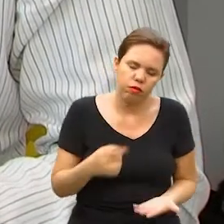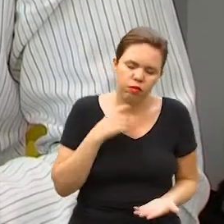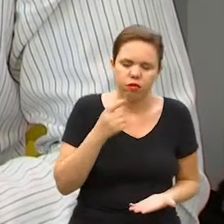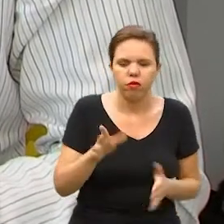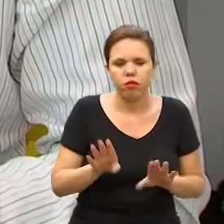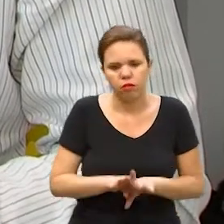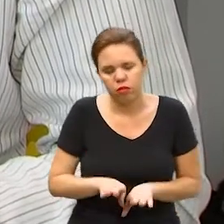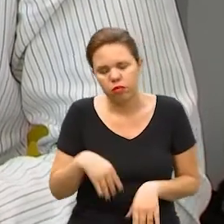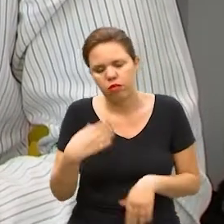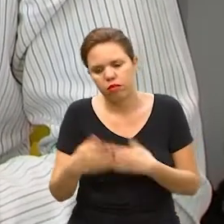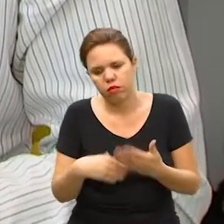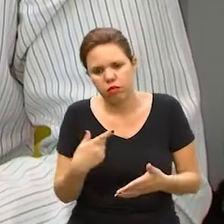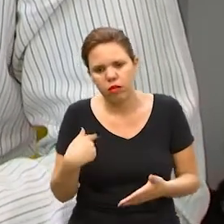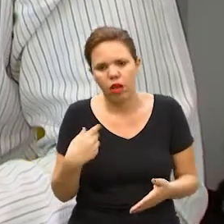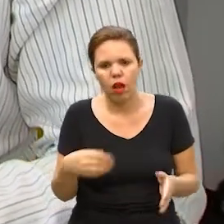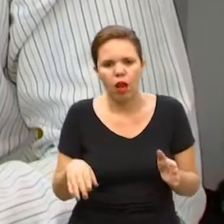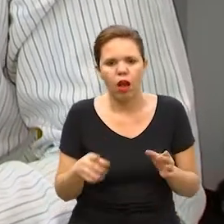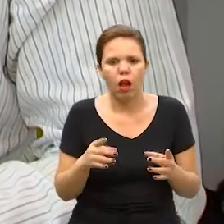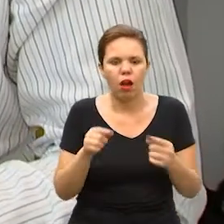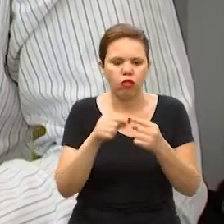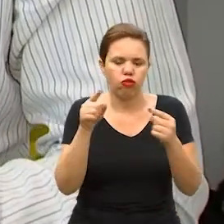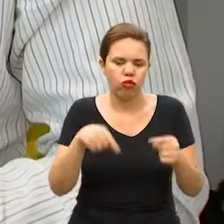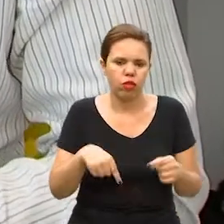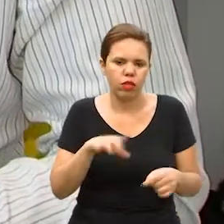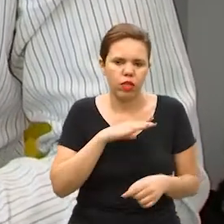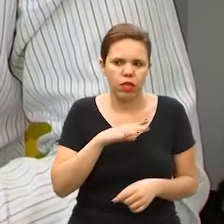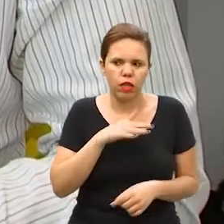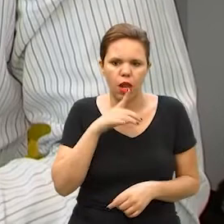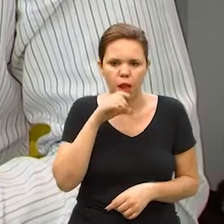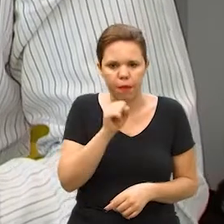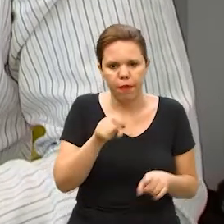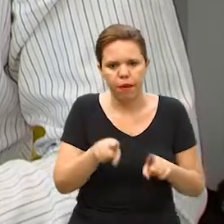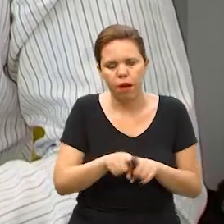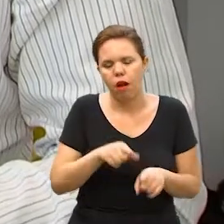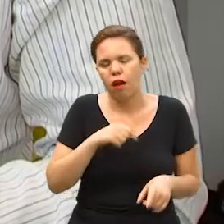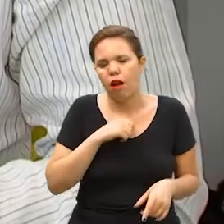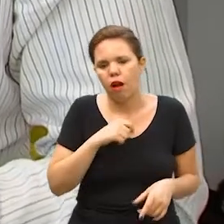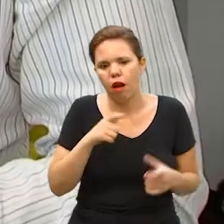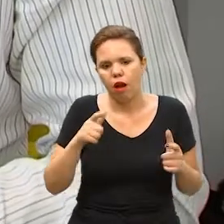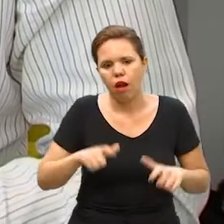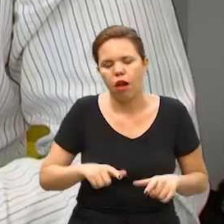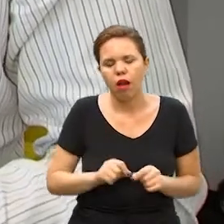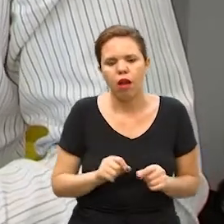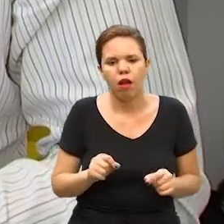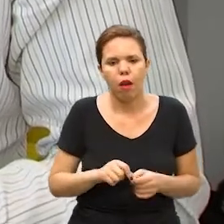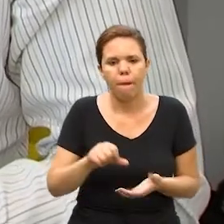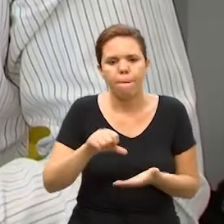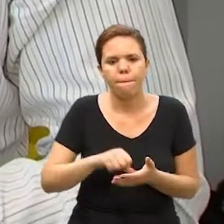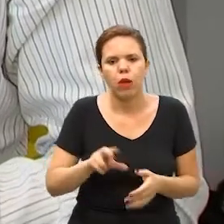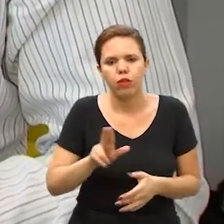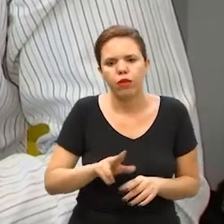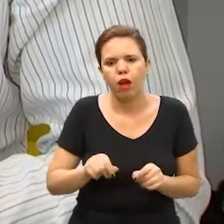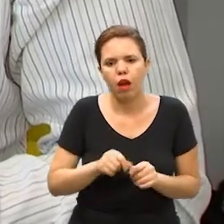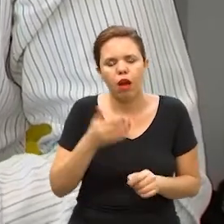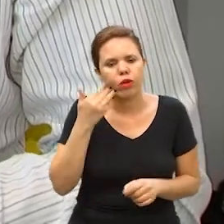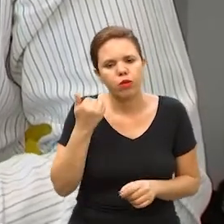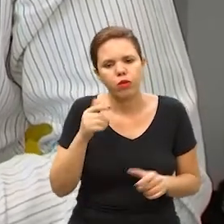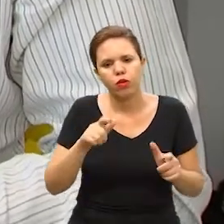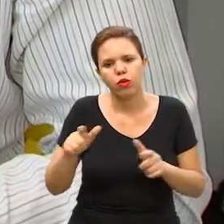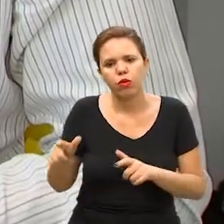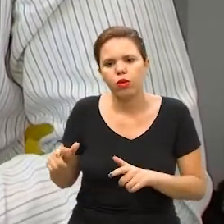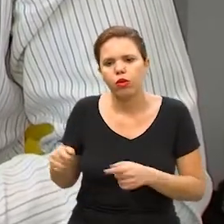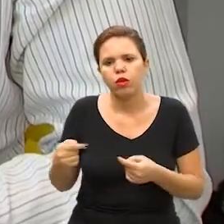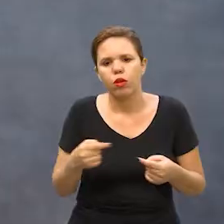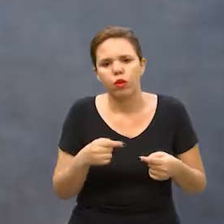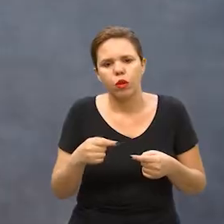gente identificou na cidade de Limeira, inicialmente, um polo universitário que ainda não tinha sido explorado pelo